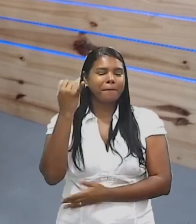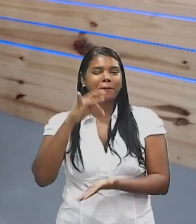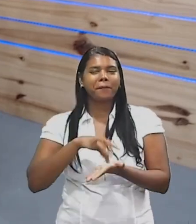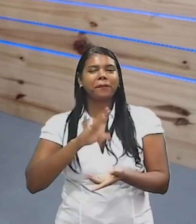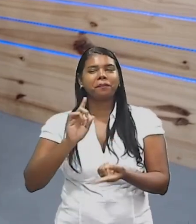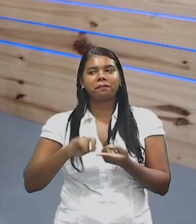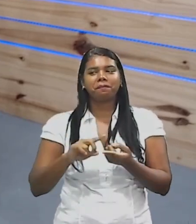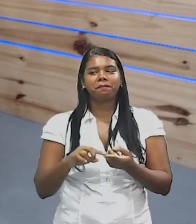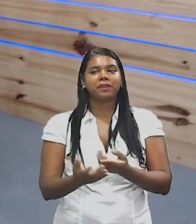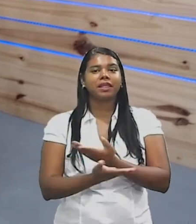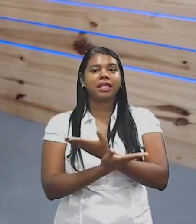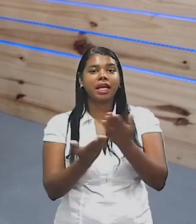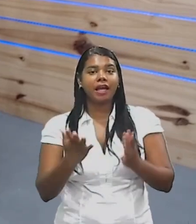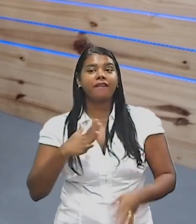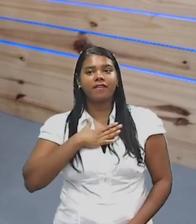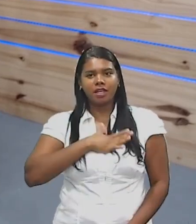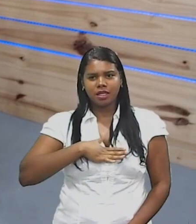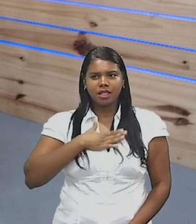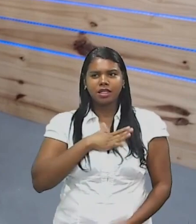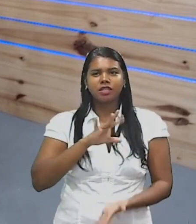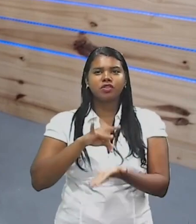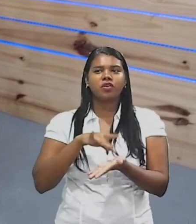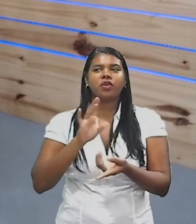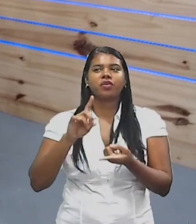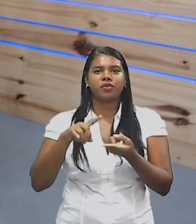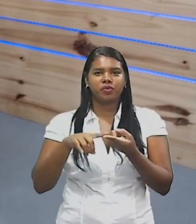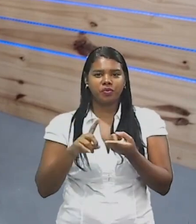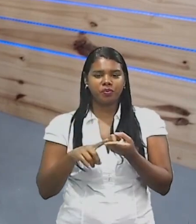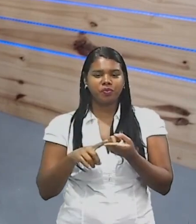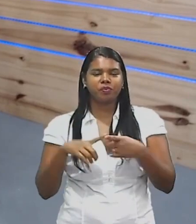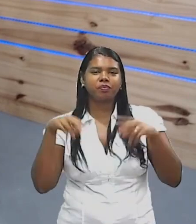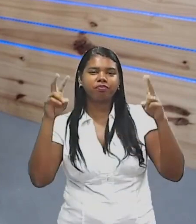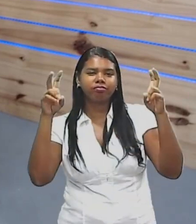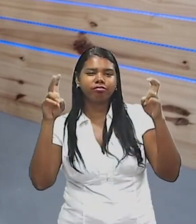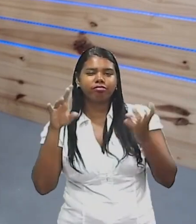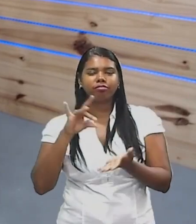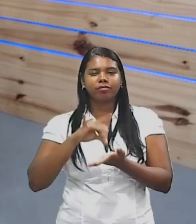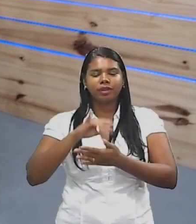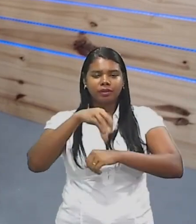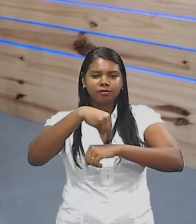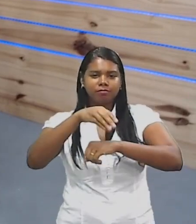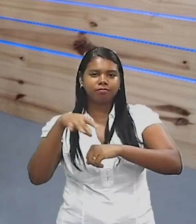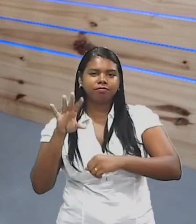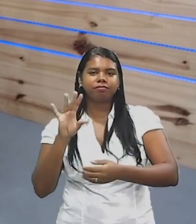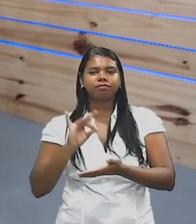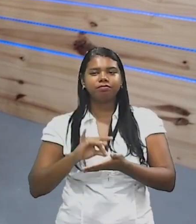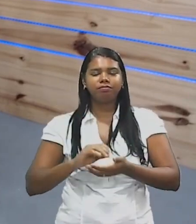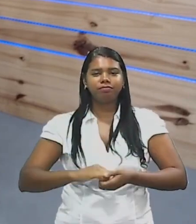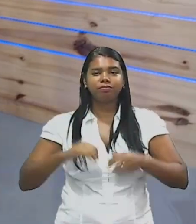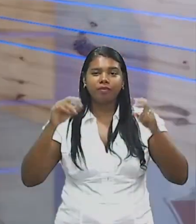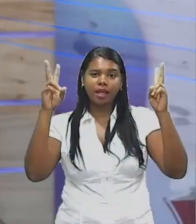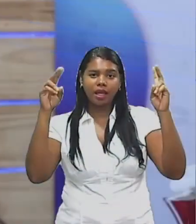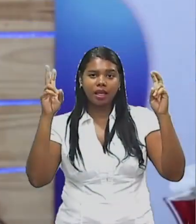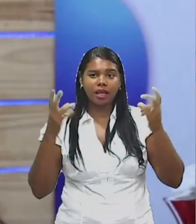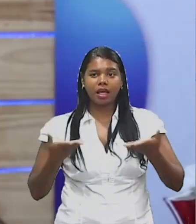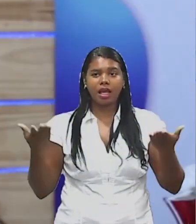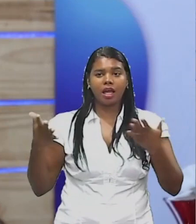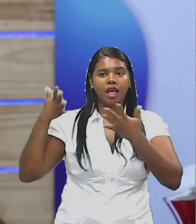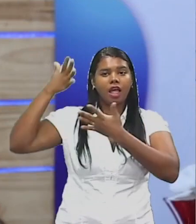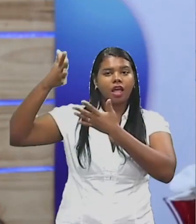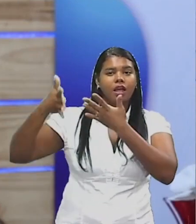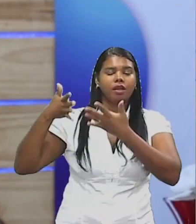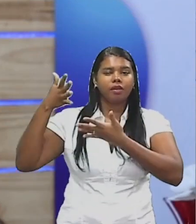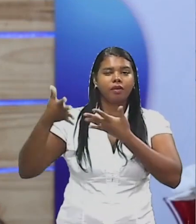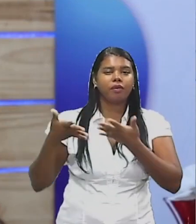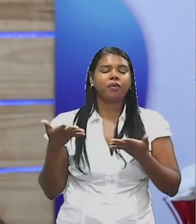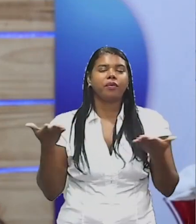vocês gostem bastante das temáticas que serão aqui abordadas, tá? A temática do nosso evento, né, para